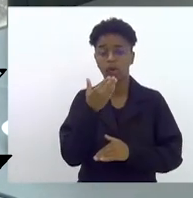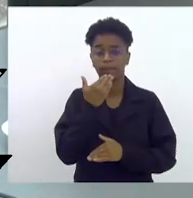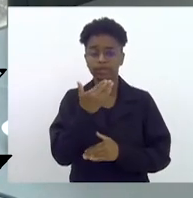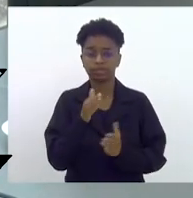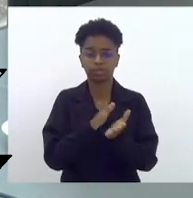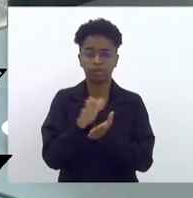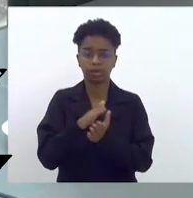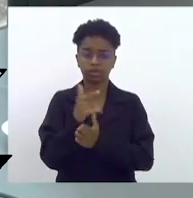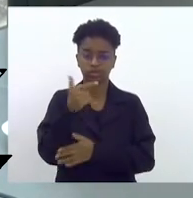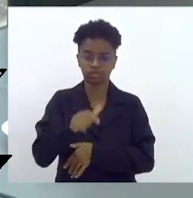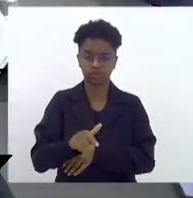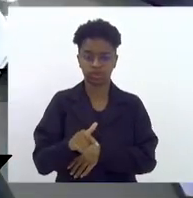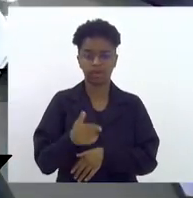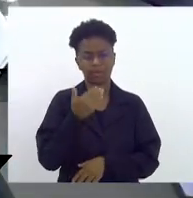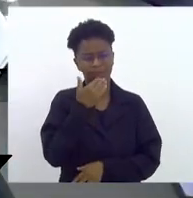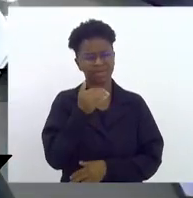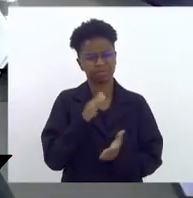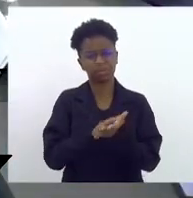republicação enfim